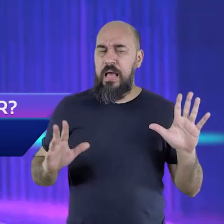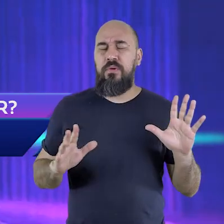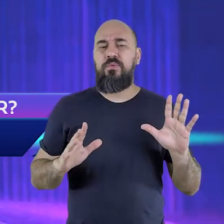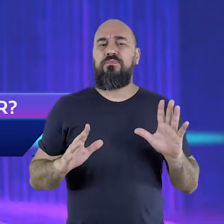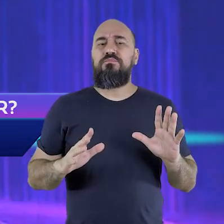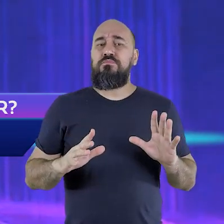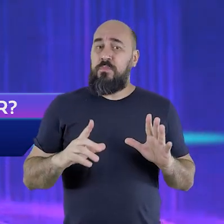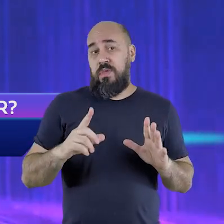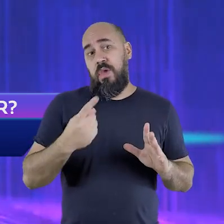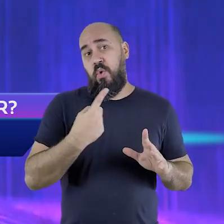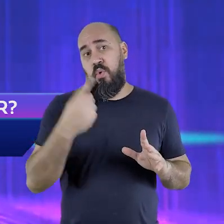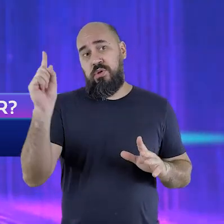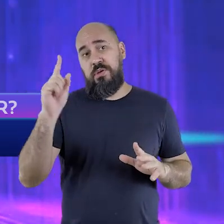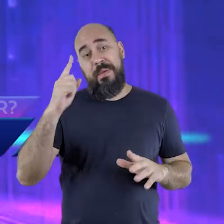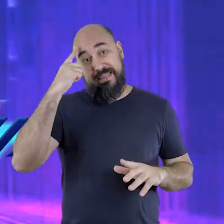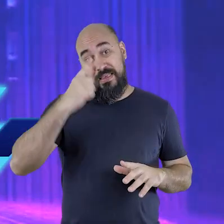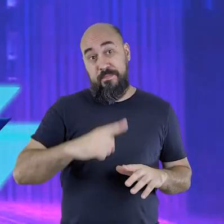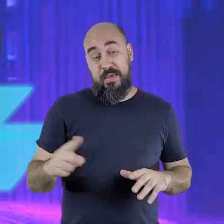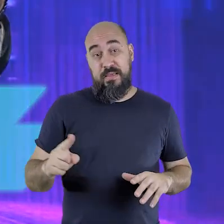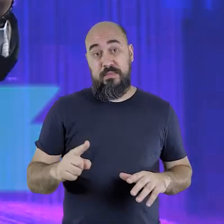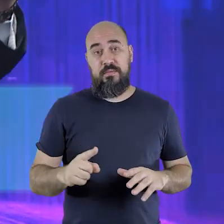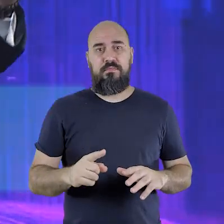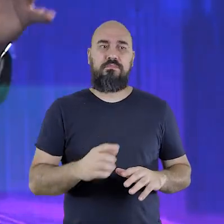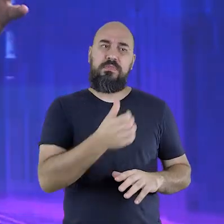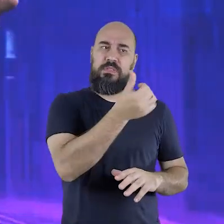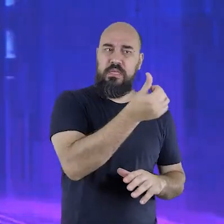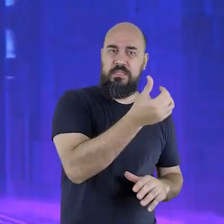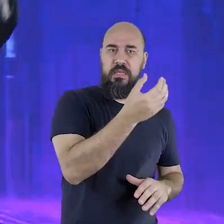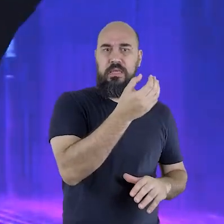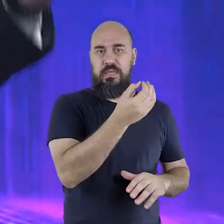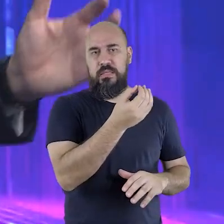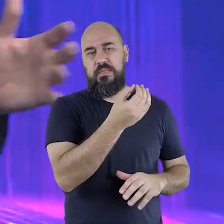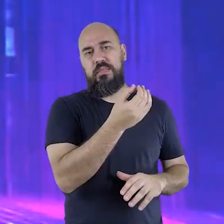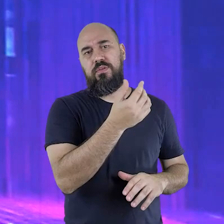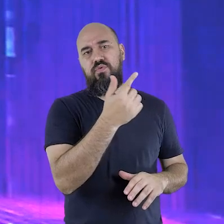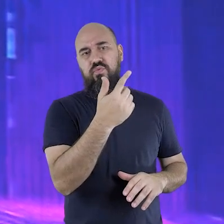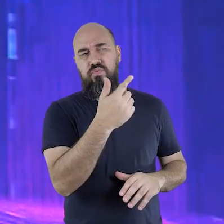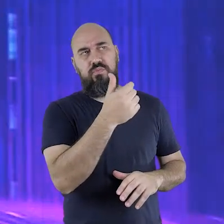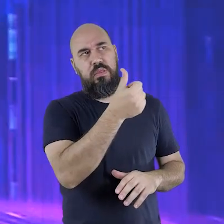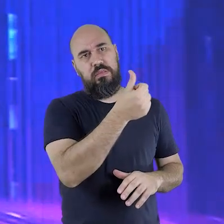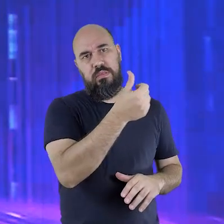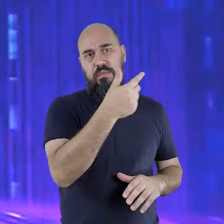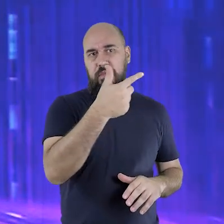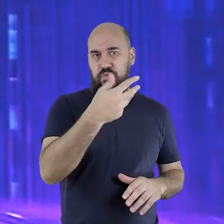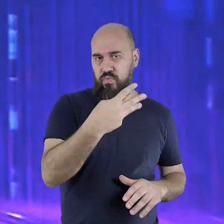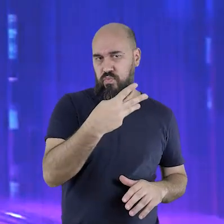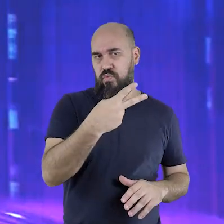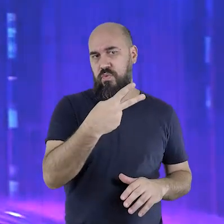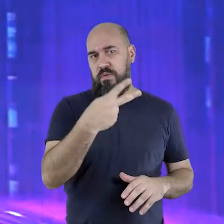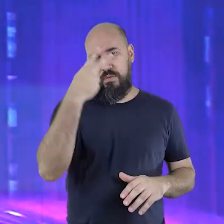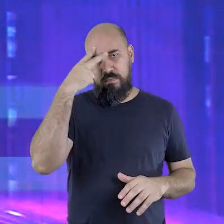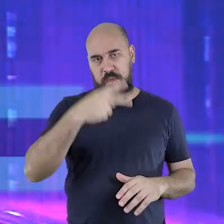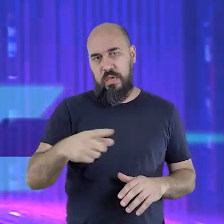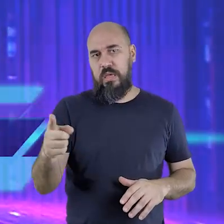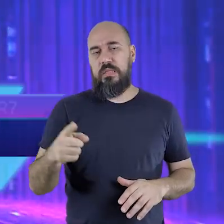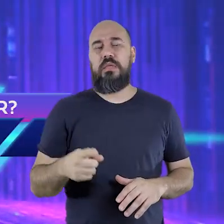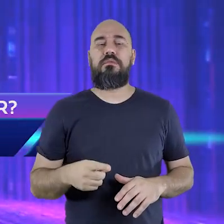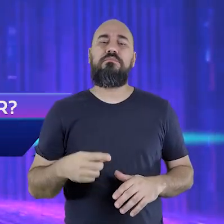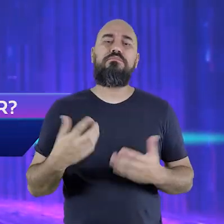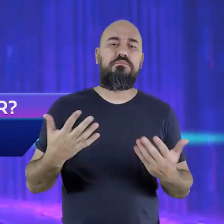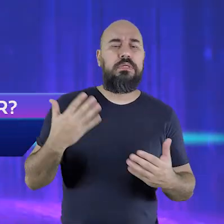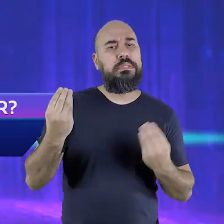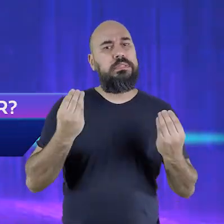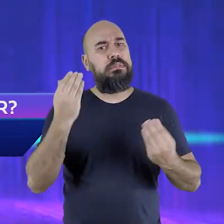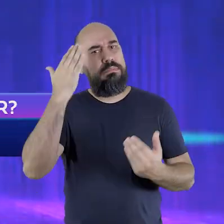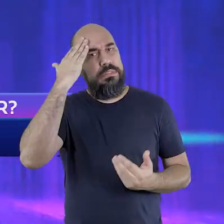da última semana, porque são 62 semanas, primeiros 7, veja o que diz a Bíblia, versículo 26 e